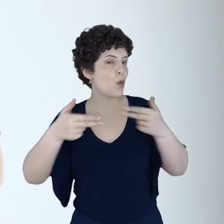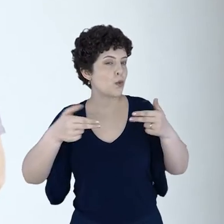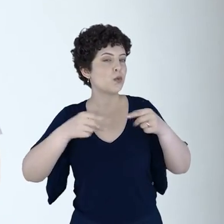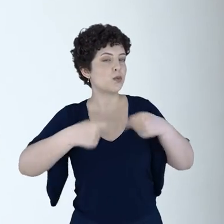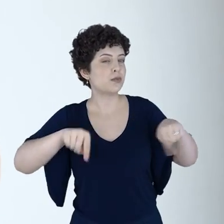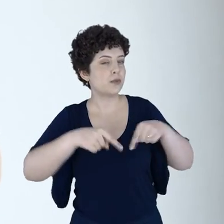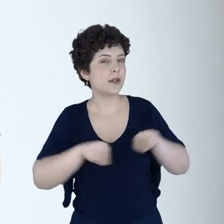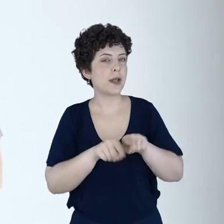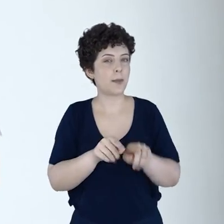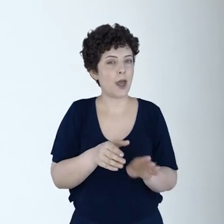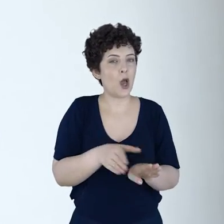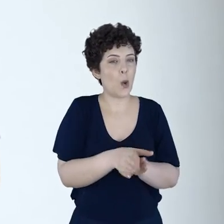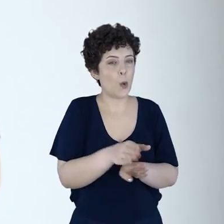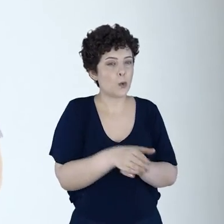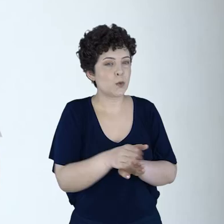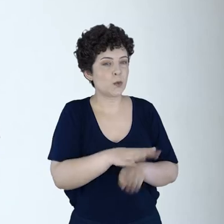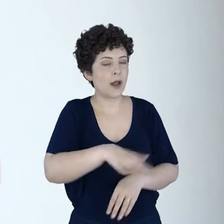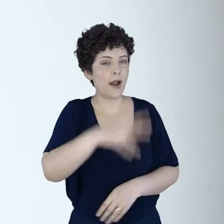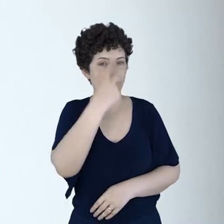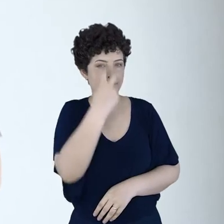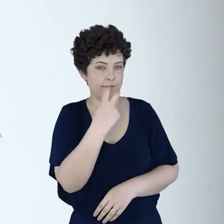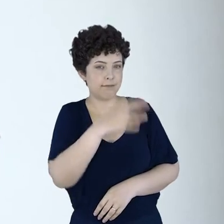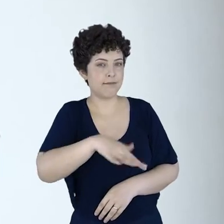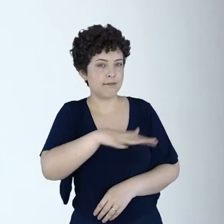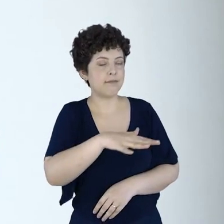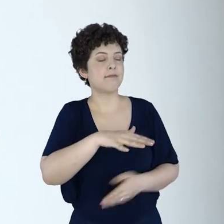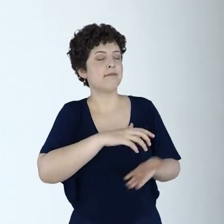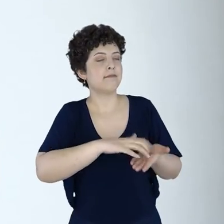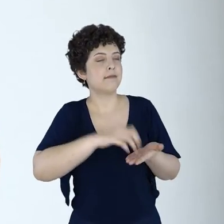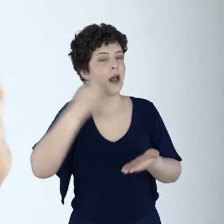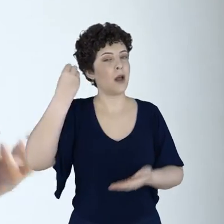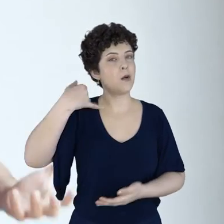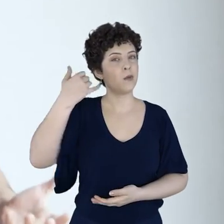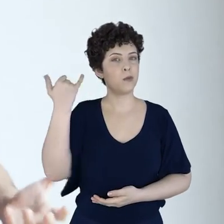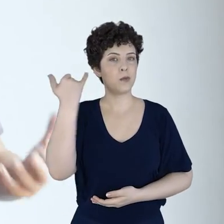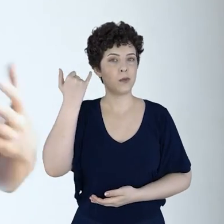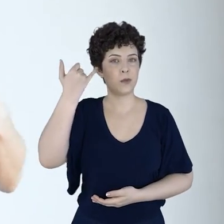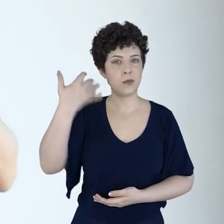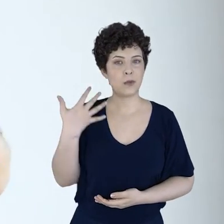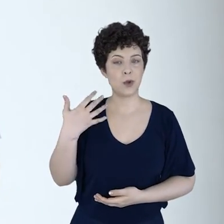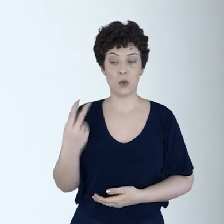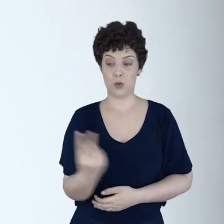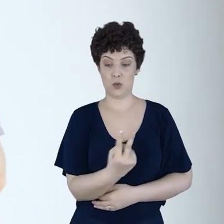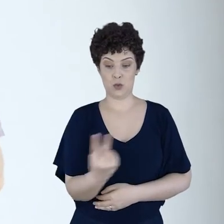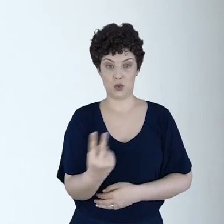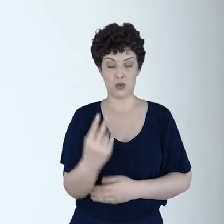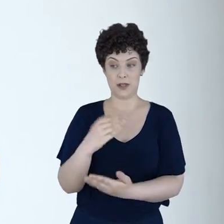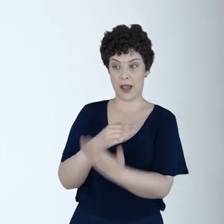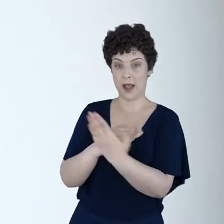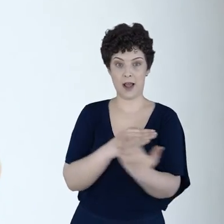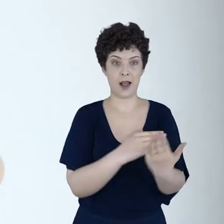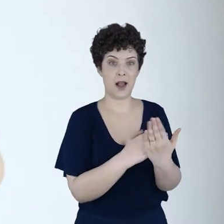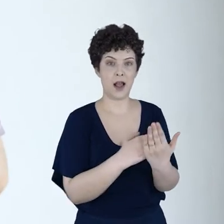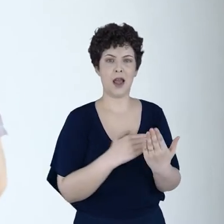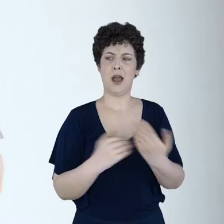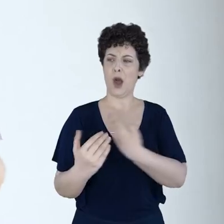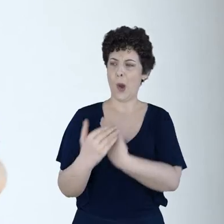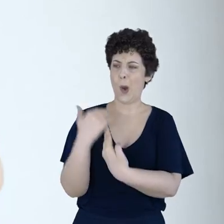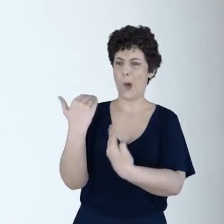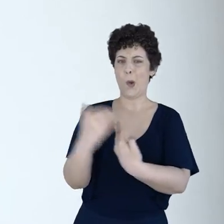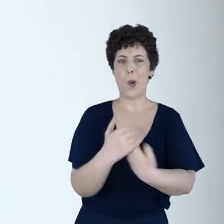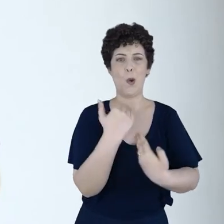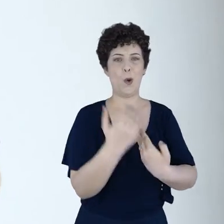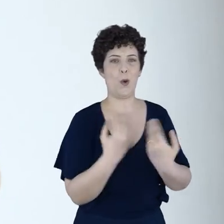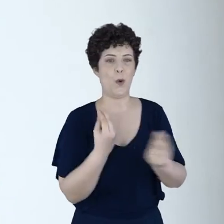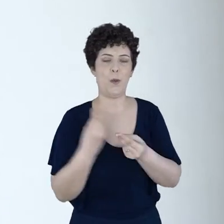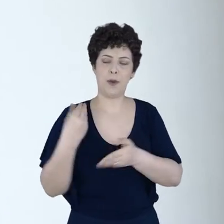fonográfico, ele é consultor de audiodescrição, ele é pessoa cega. E ele nos auxiliou muito, os dois, né? Os dois, acho que foram nos